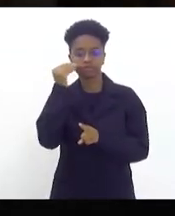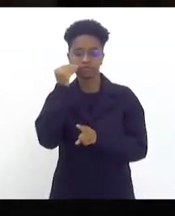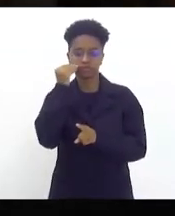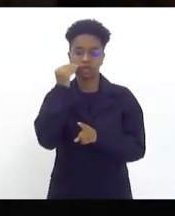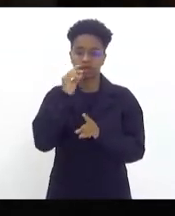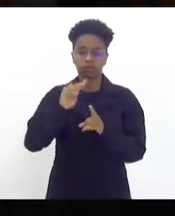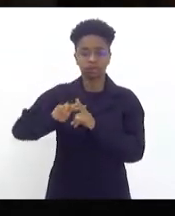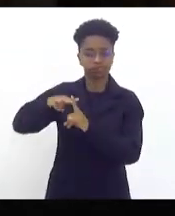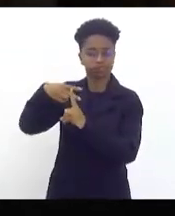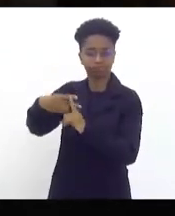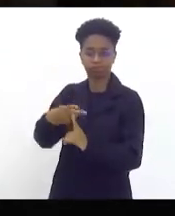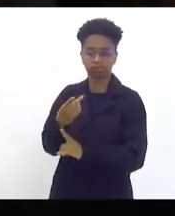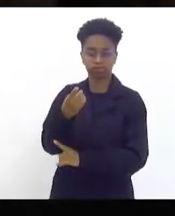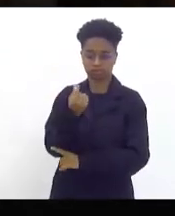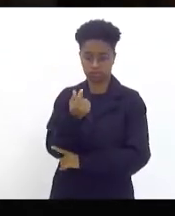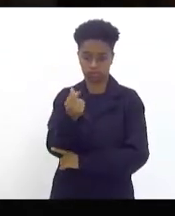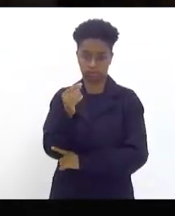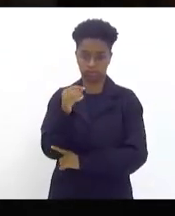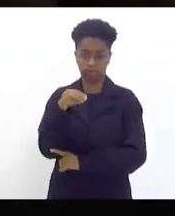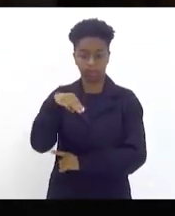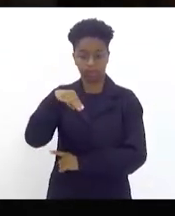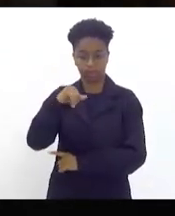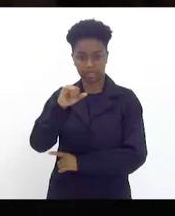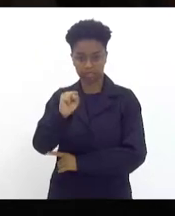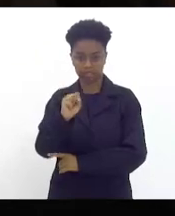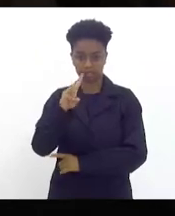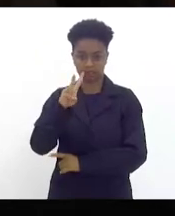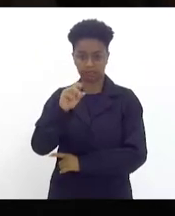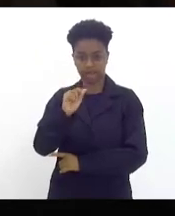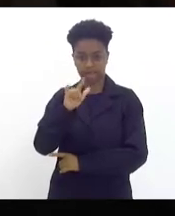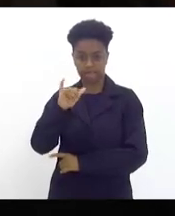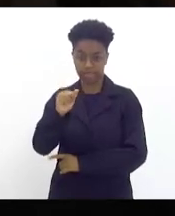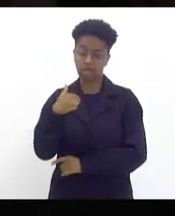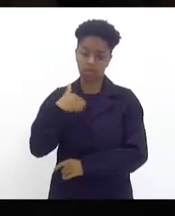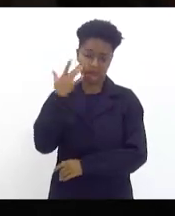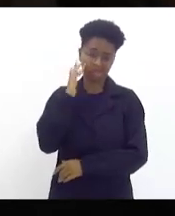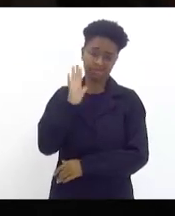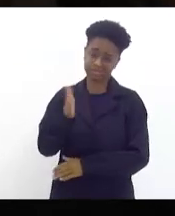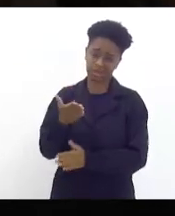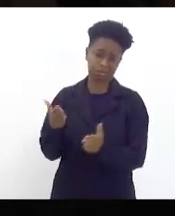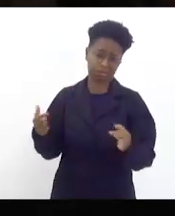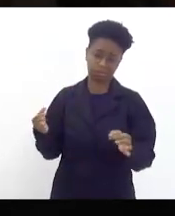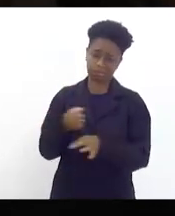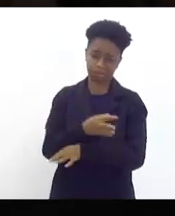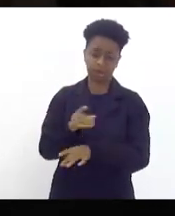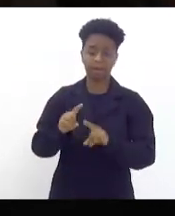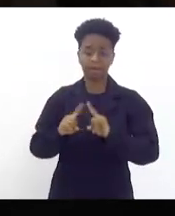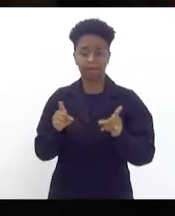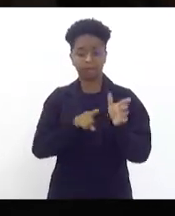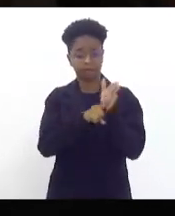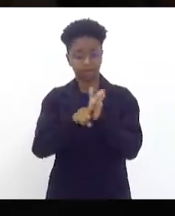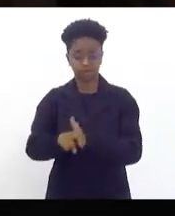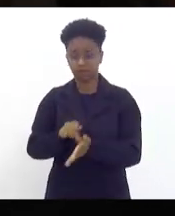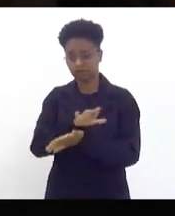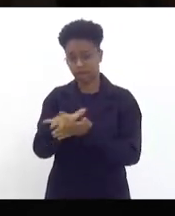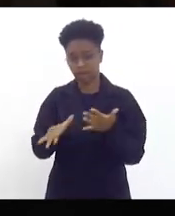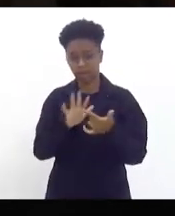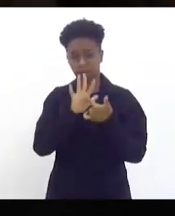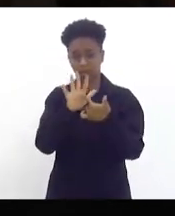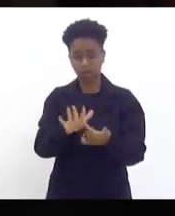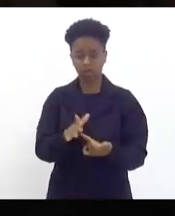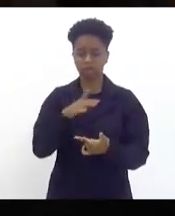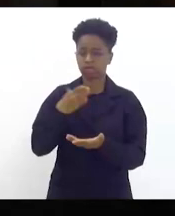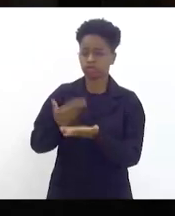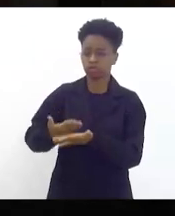mais valia isso enfim tá dado e acho que muitas pesquisadoras já tem demonstrada através de estudos técnicos